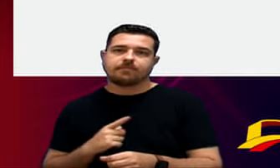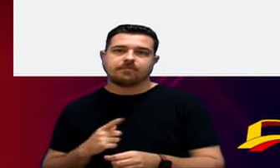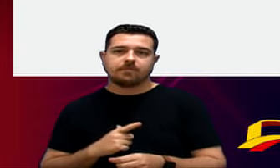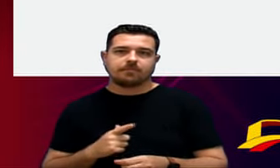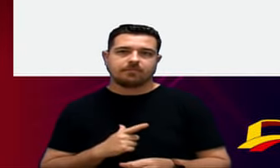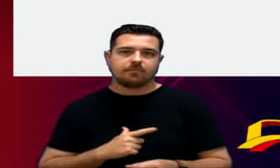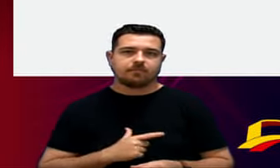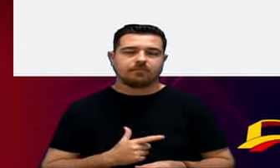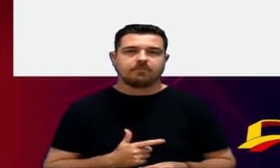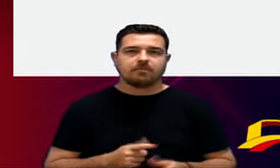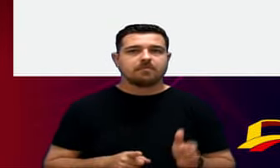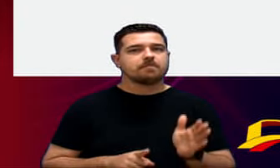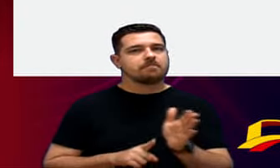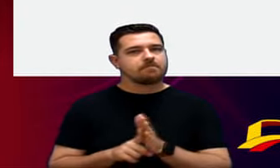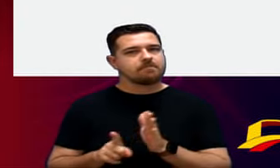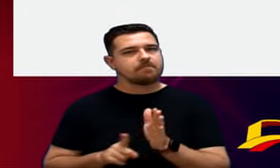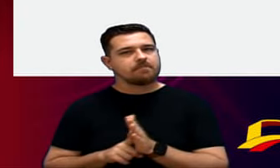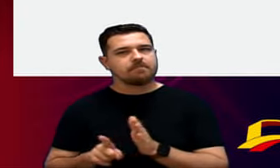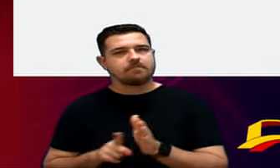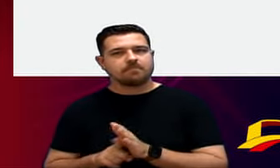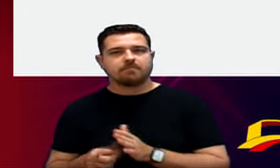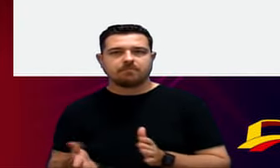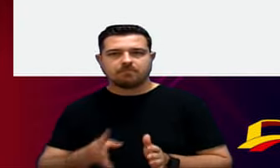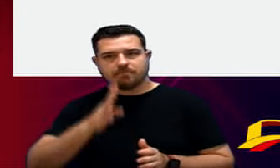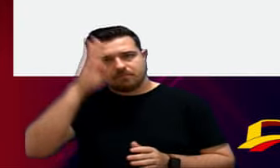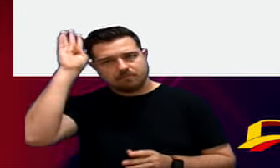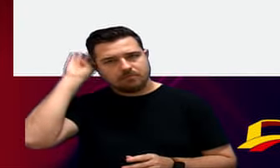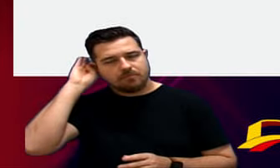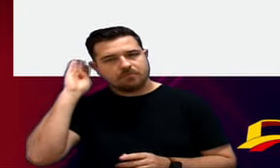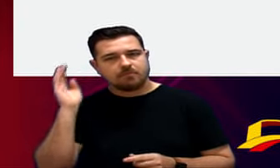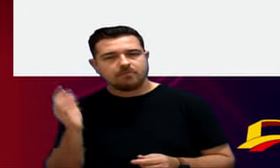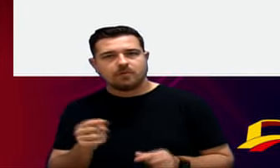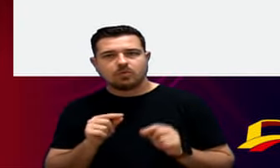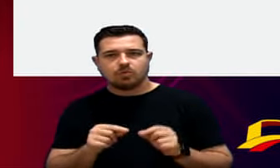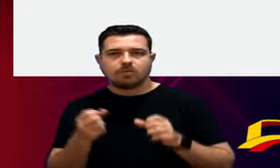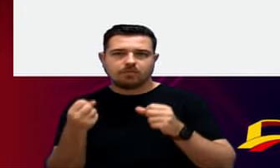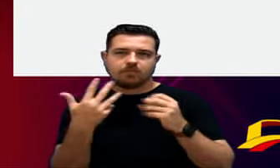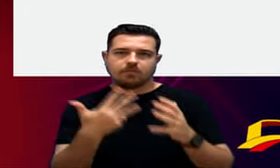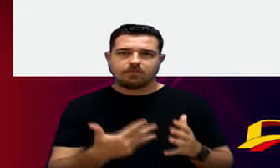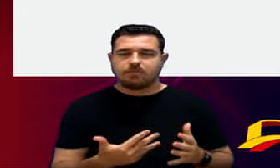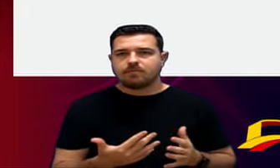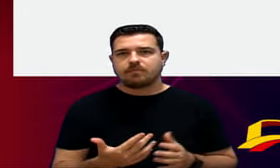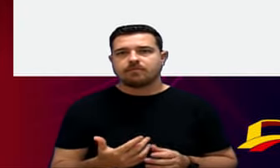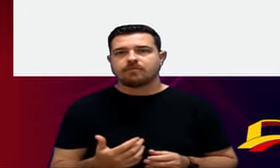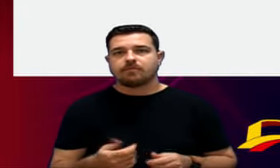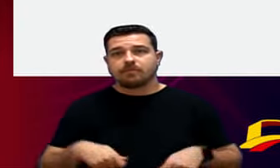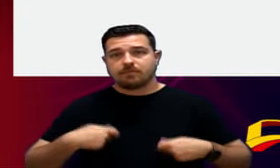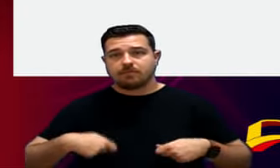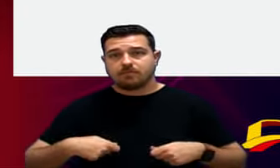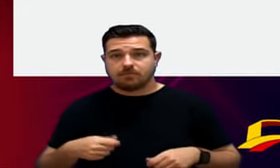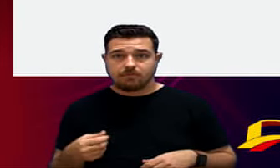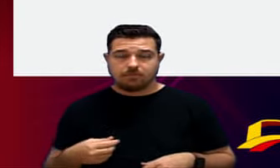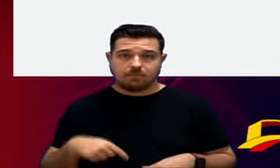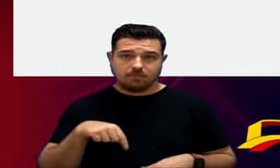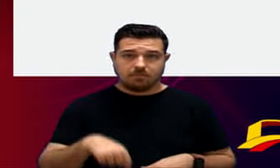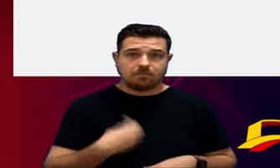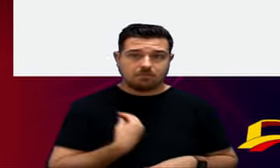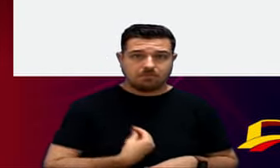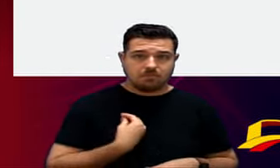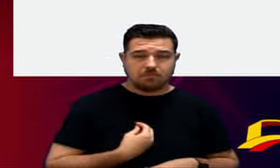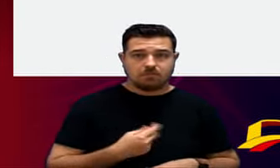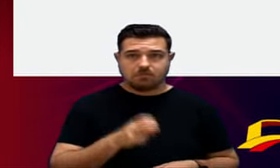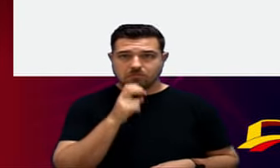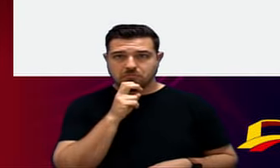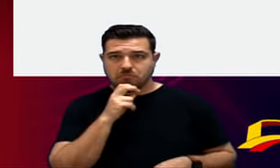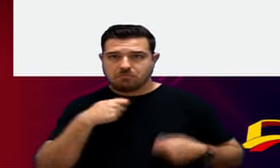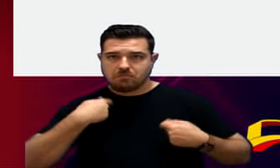cidades quando eu questionei o o corpo de bombeiros eh Eles colocaram isso como uma condição para se instalar um grupamento de Corpo